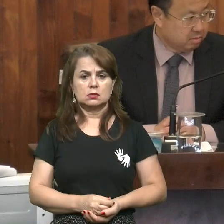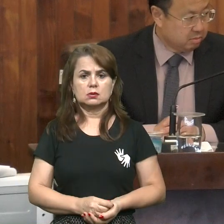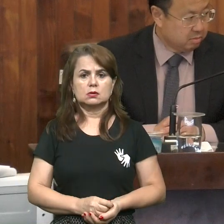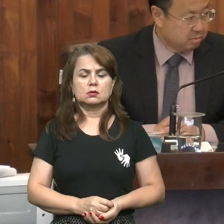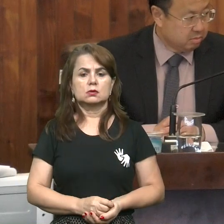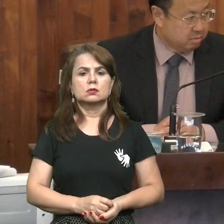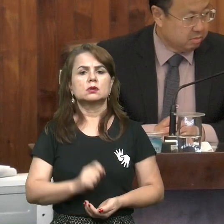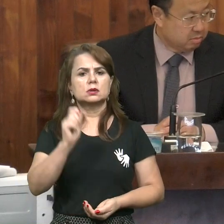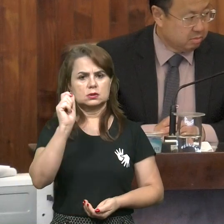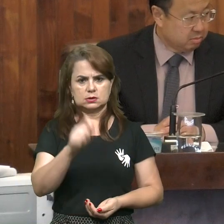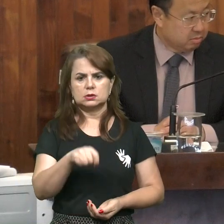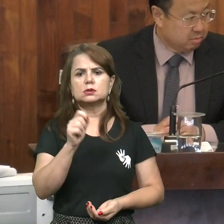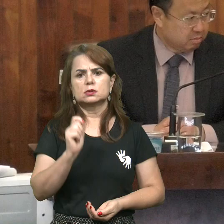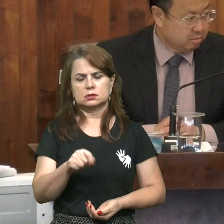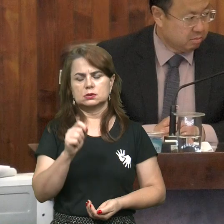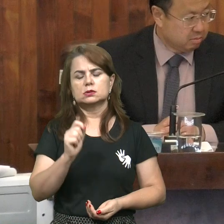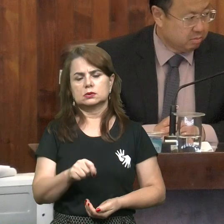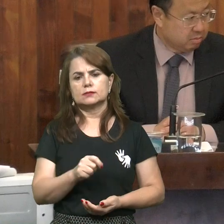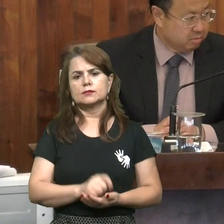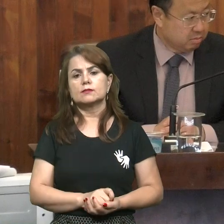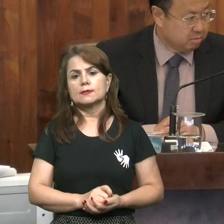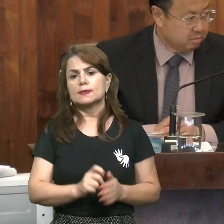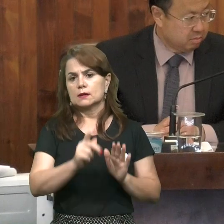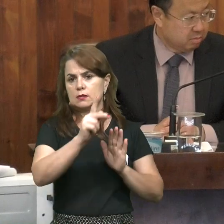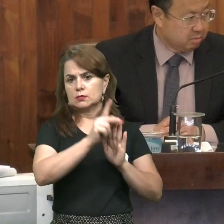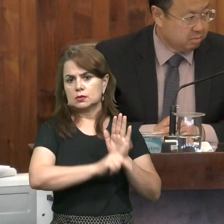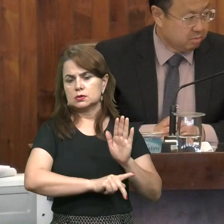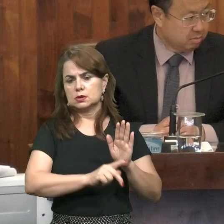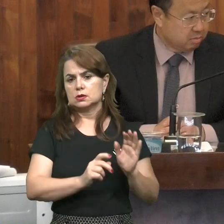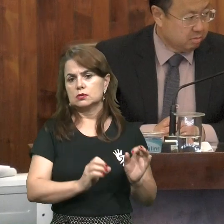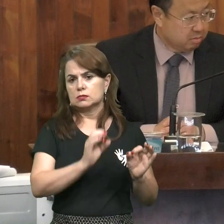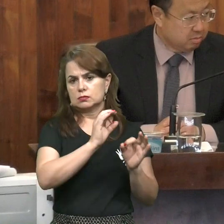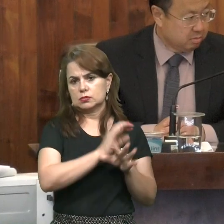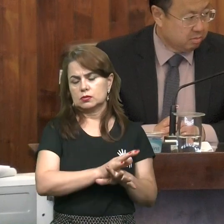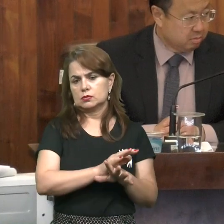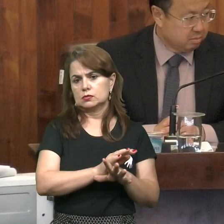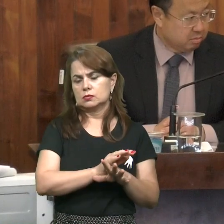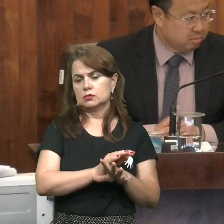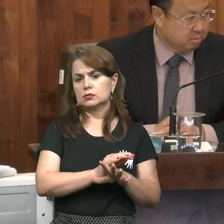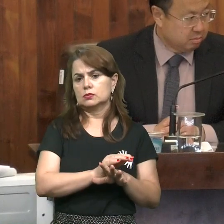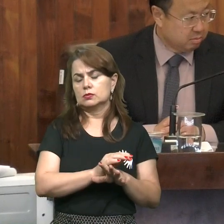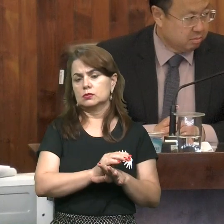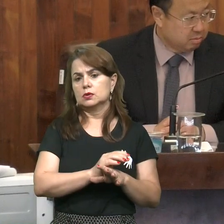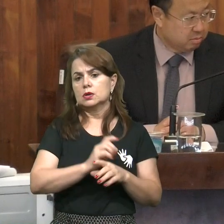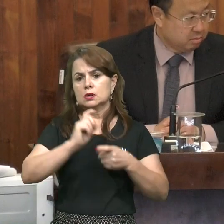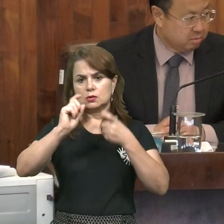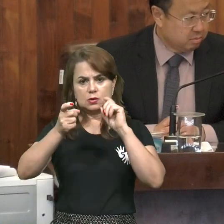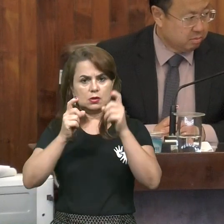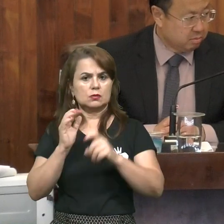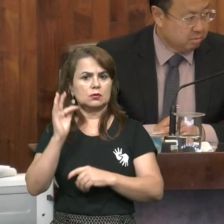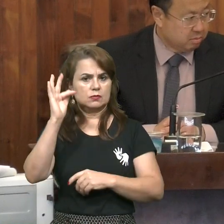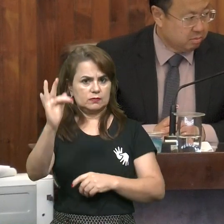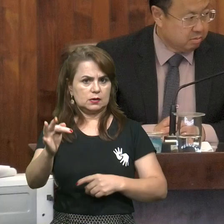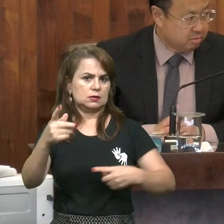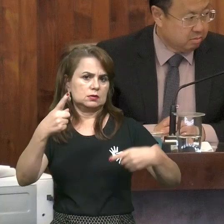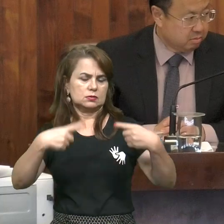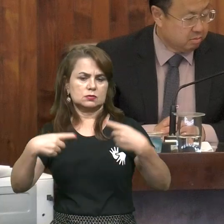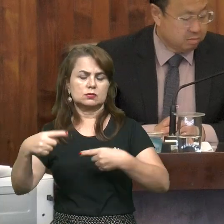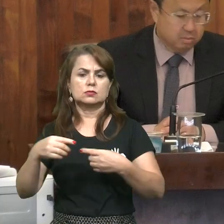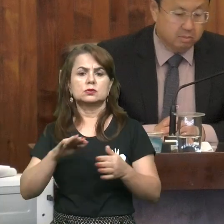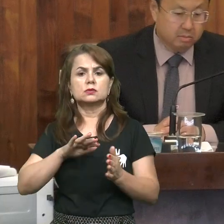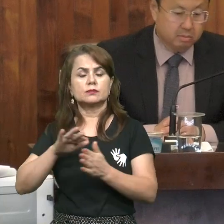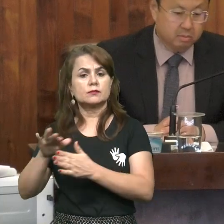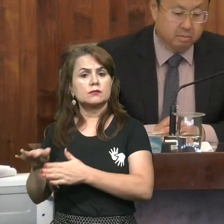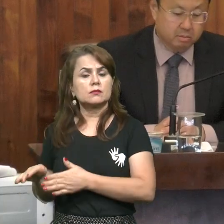Fica anotado a solicitação de Vossa Excelência e o projeto, estando concluso, constará da pauta da próxima sessão. Ficam